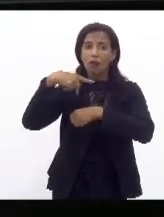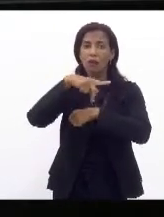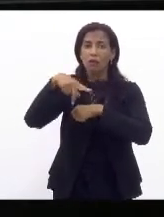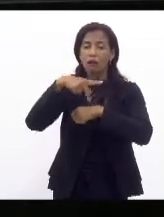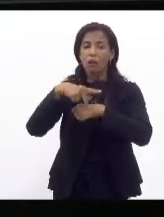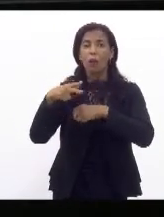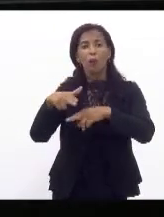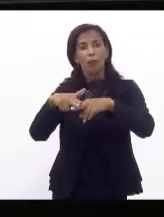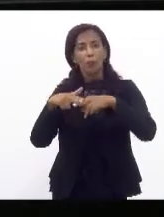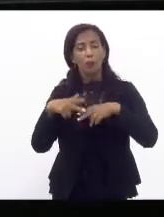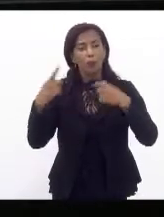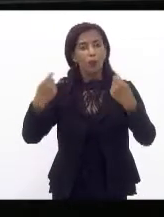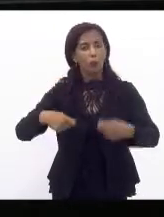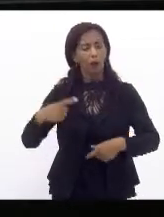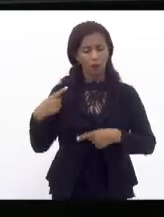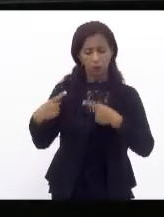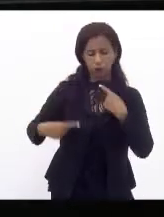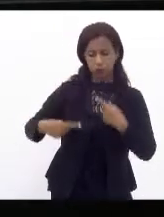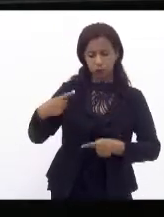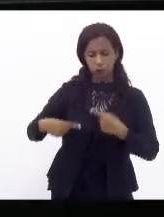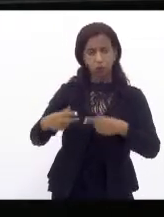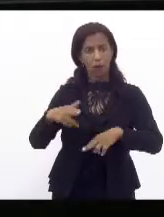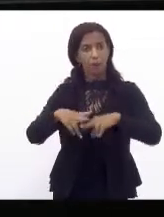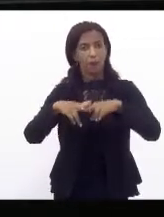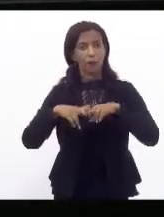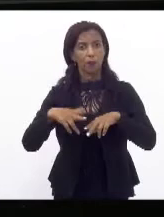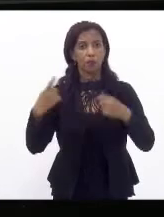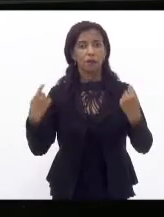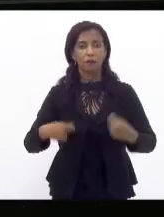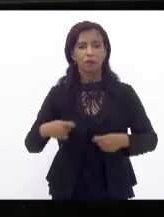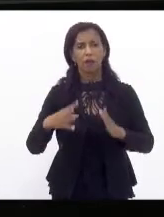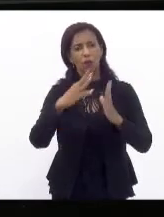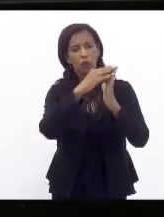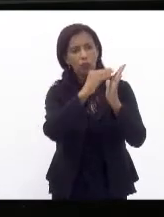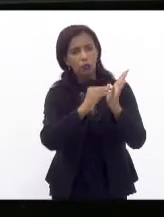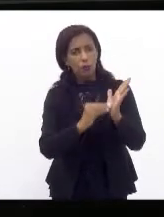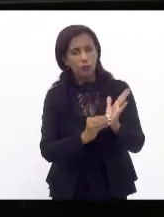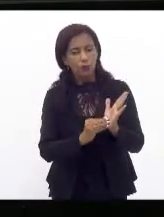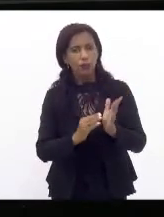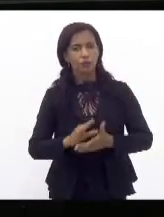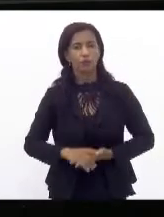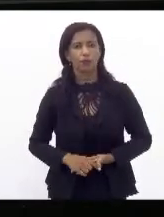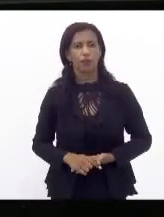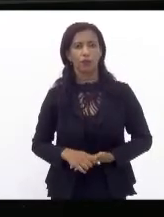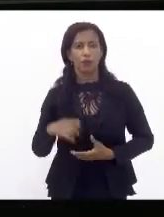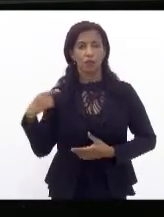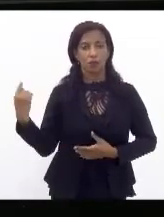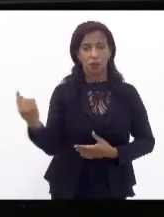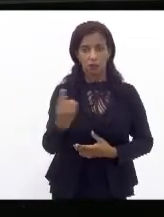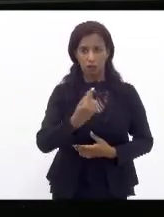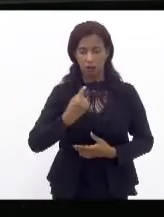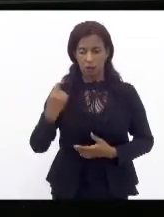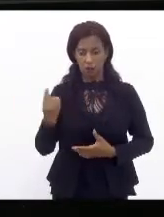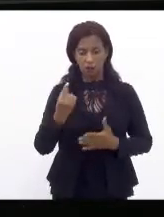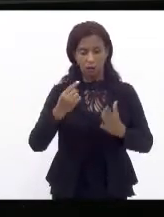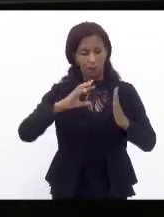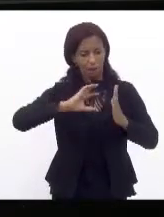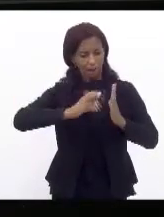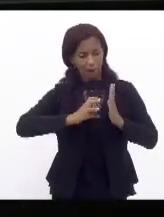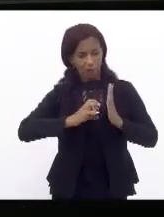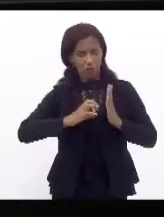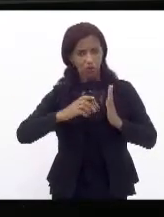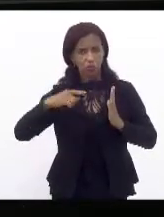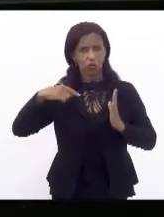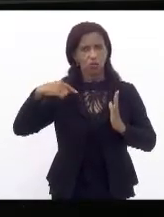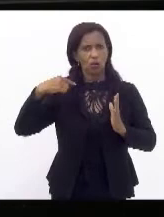Por isso a necessidade do debate, por isso a necessidade do conteúdo. E o nosso partido